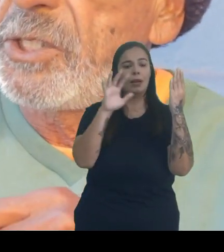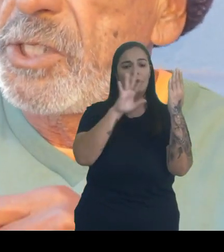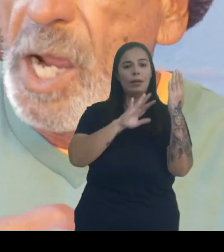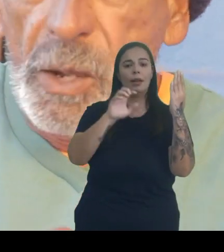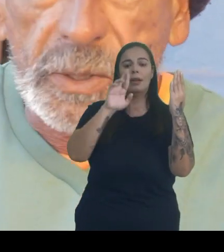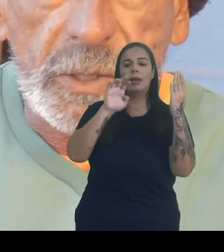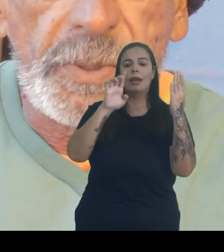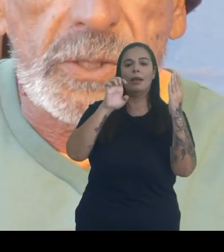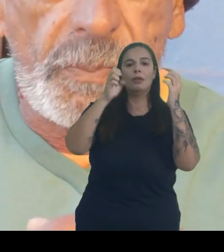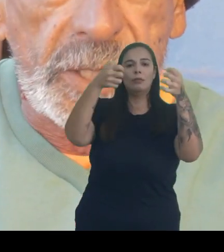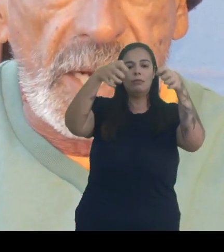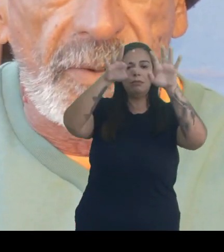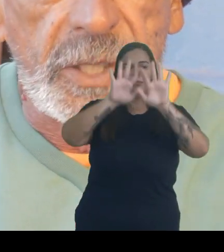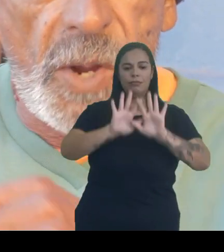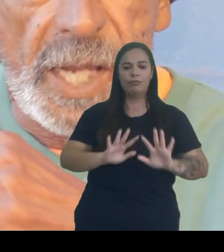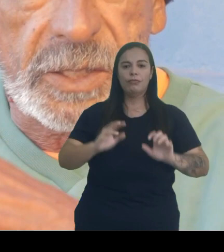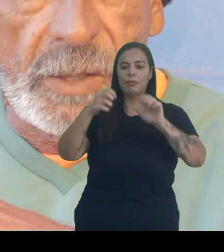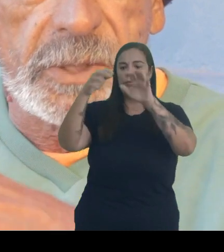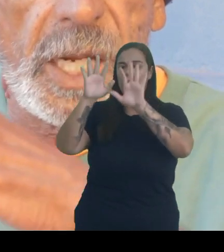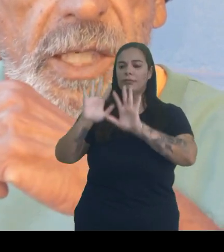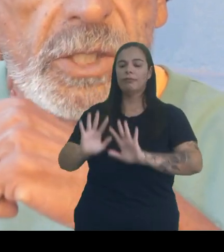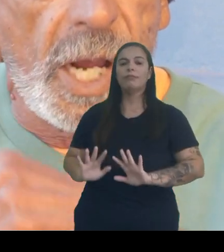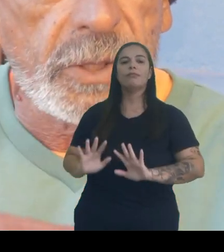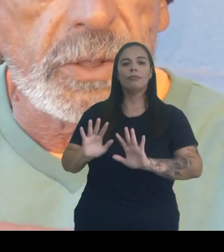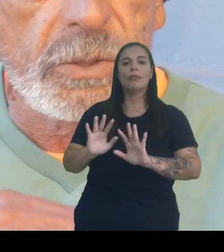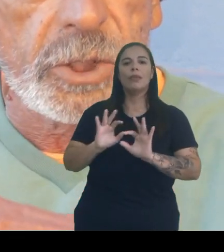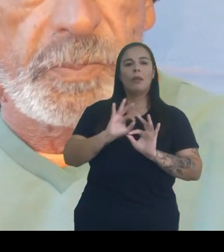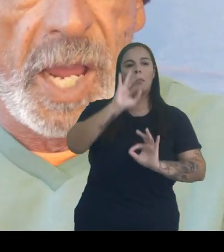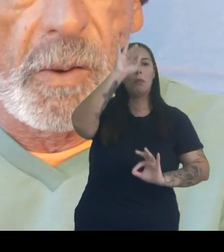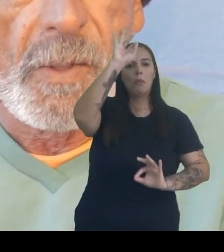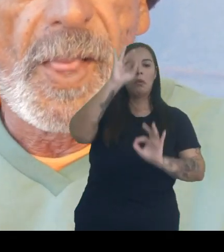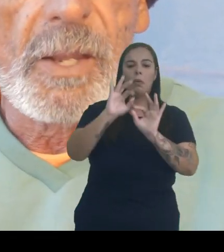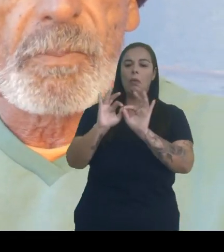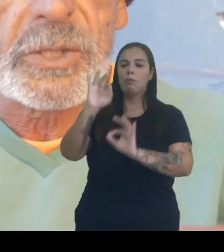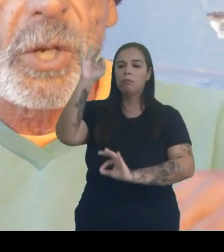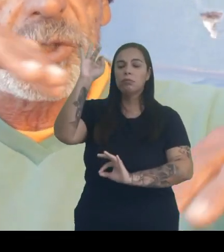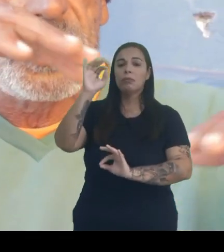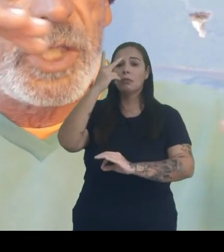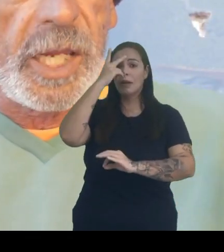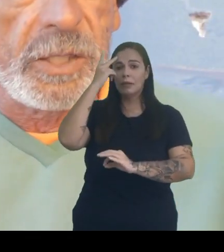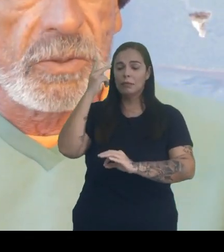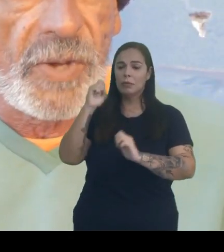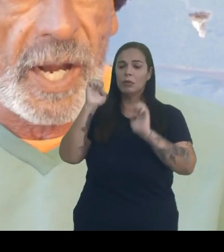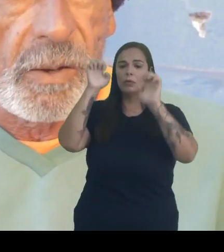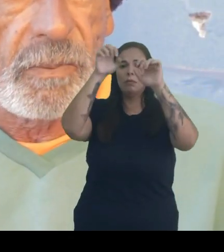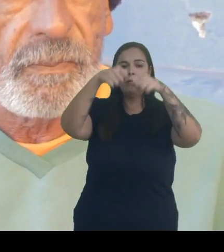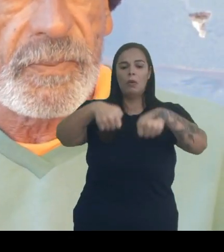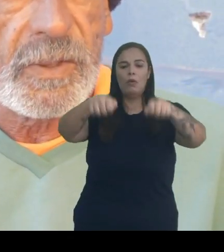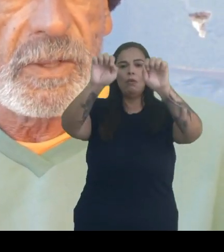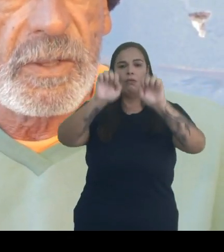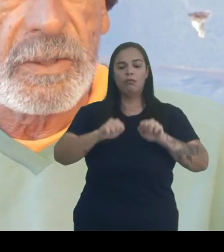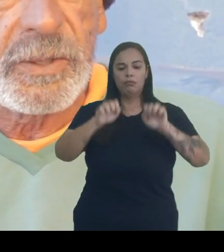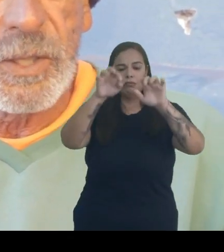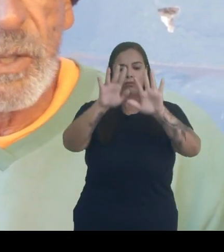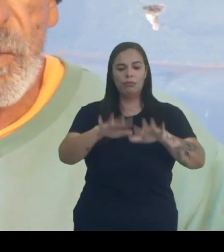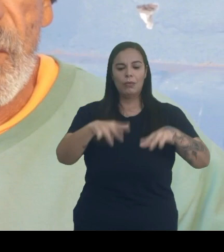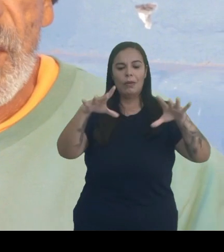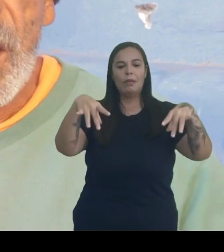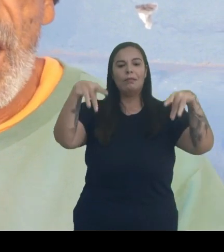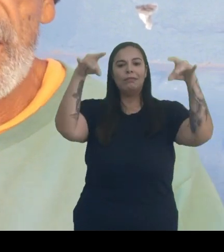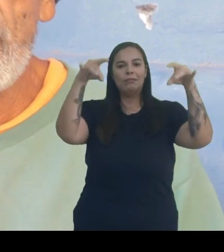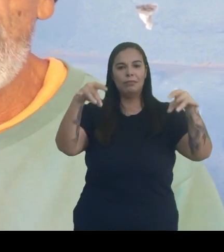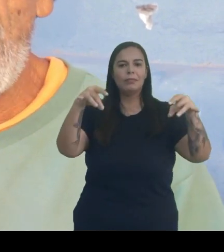as redes de alta que o pessoal pescava, tinha um arrastão, tinha a rede alta, tinha os espinhel. O pessoal estendia a rede no varal,